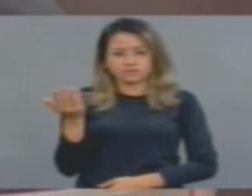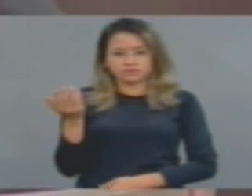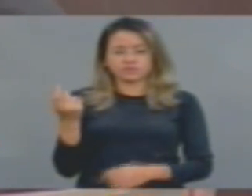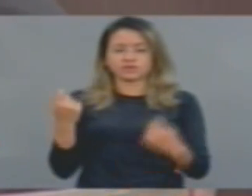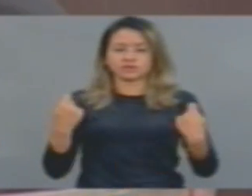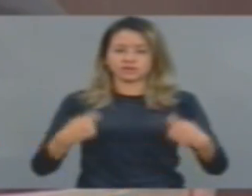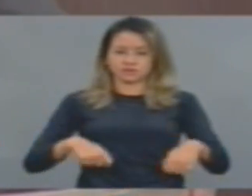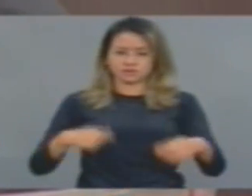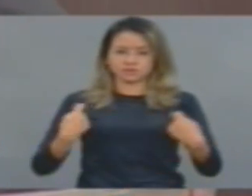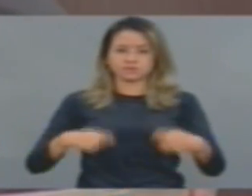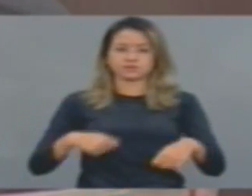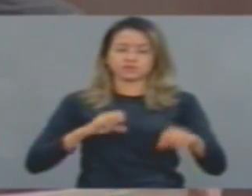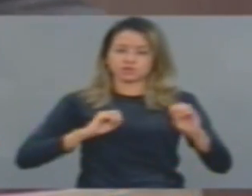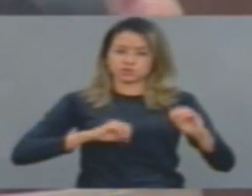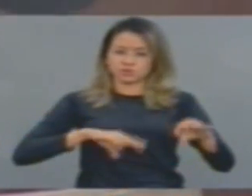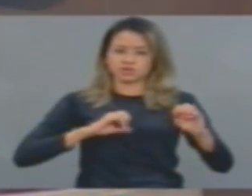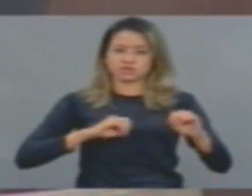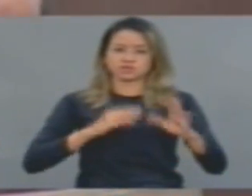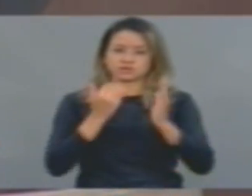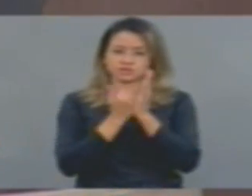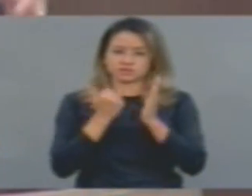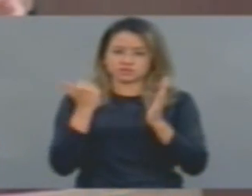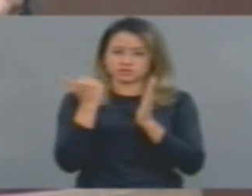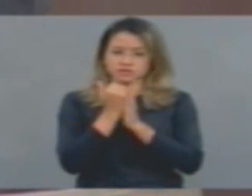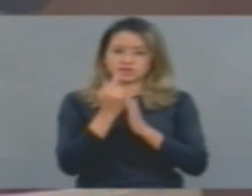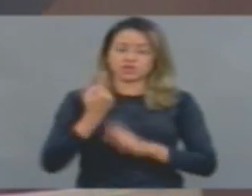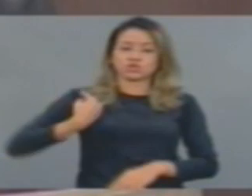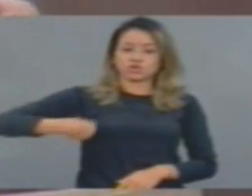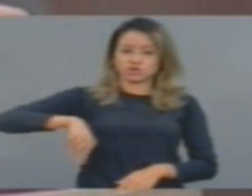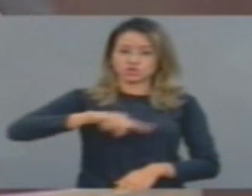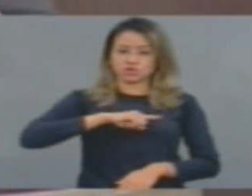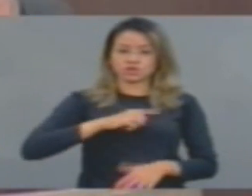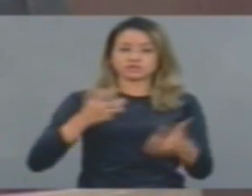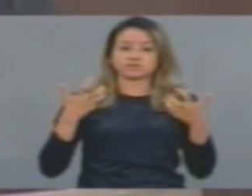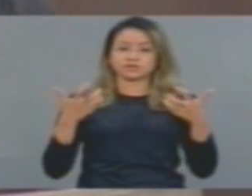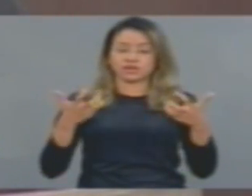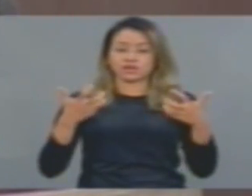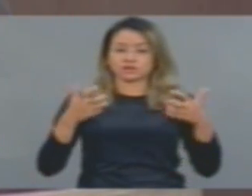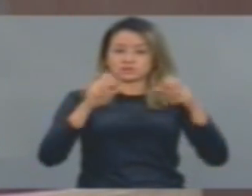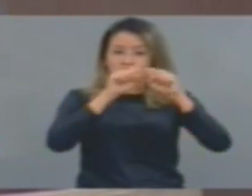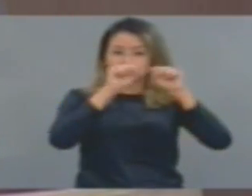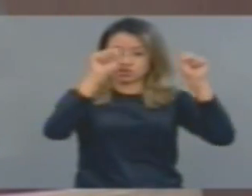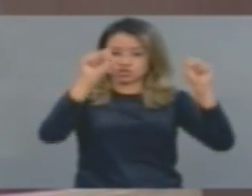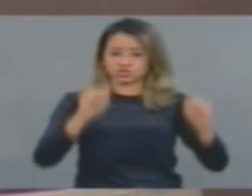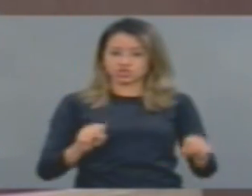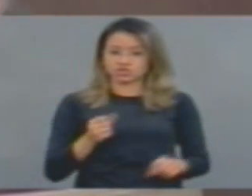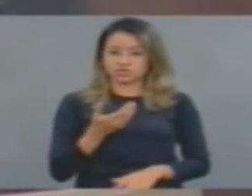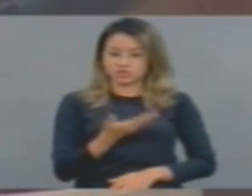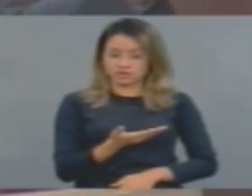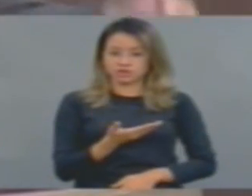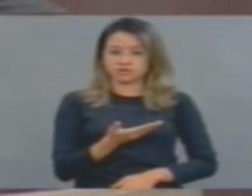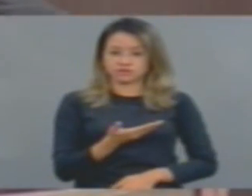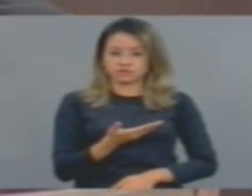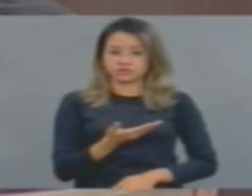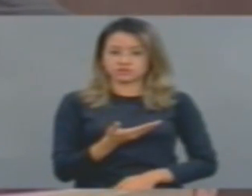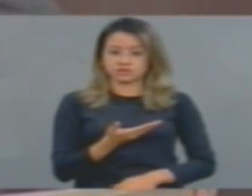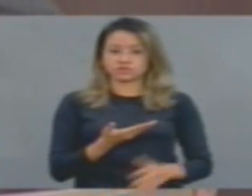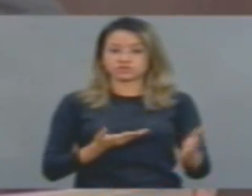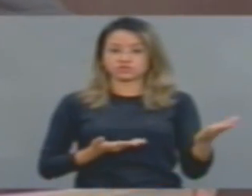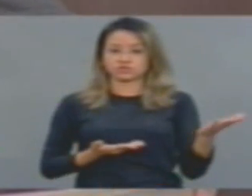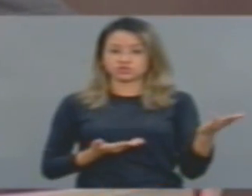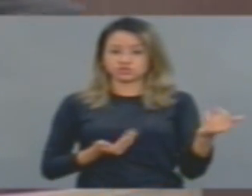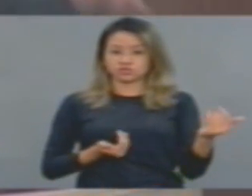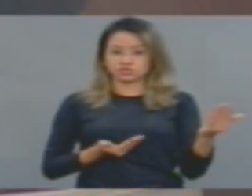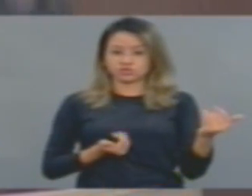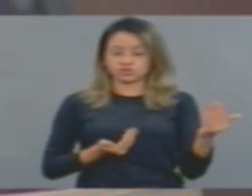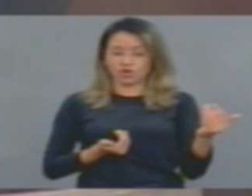que é a socioeducação. O que nós queremos é um sistema que sancione os adolescentes conforme a justiça